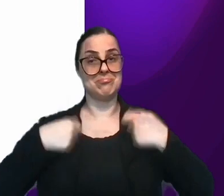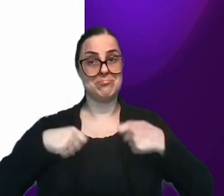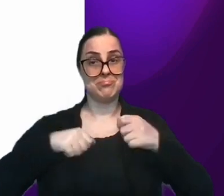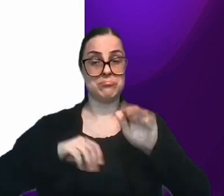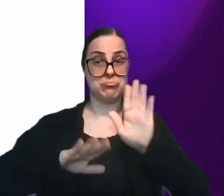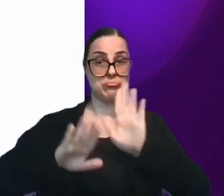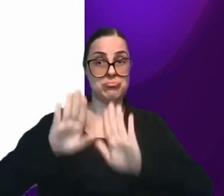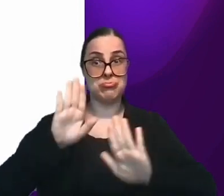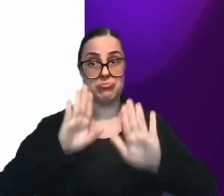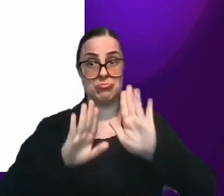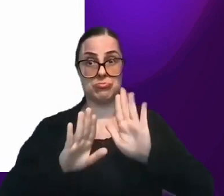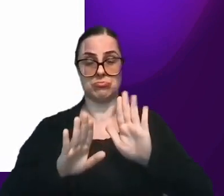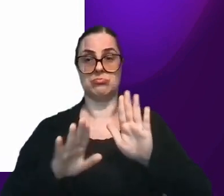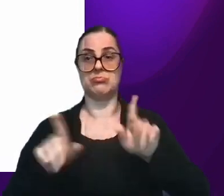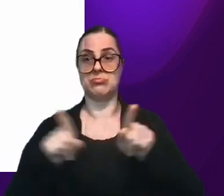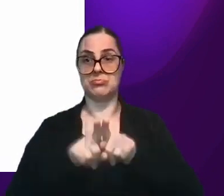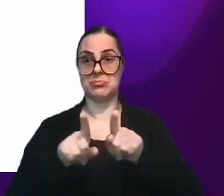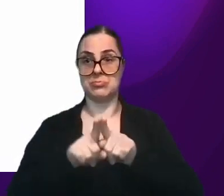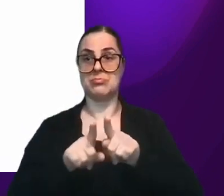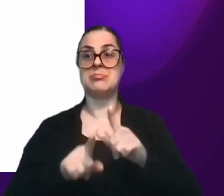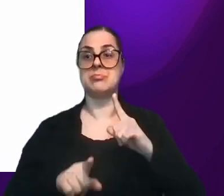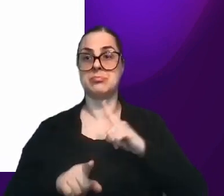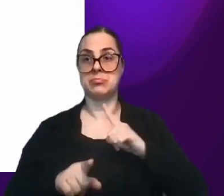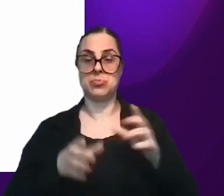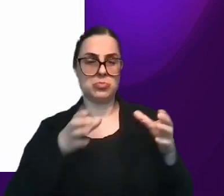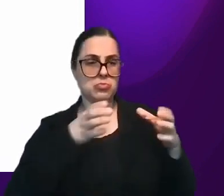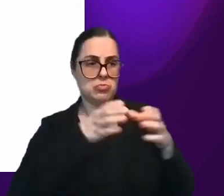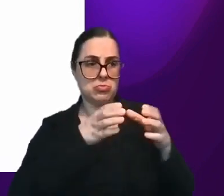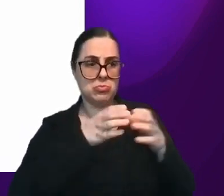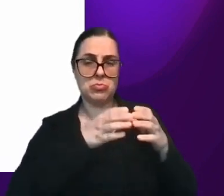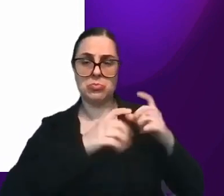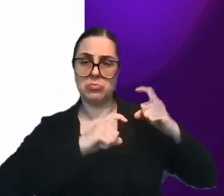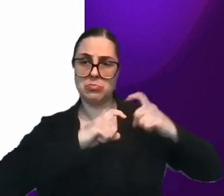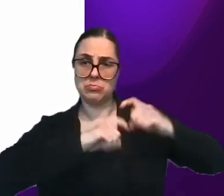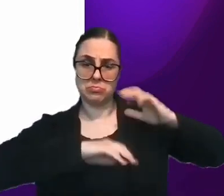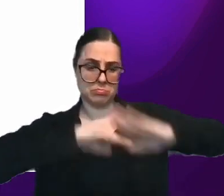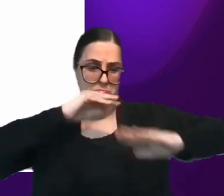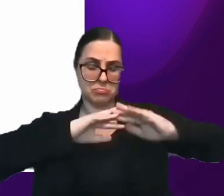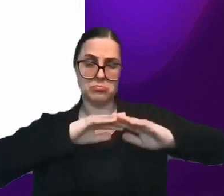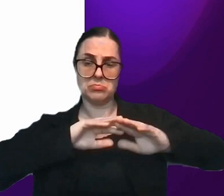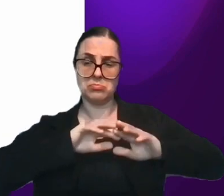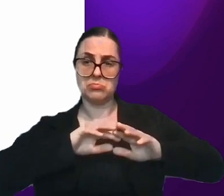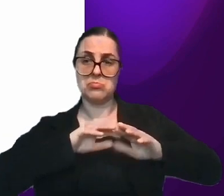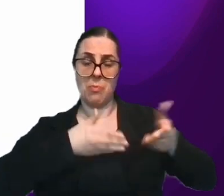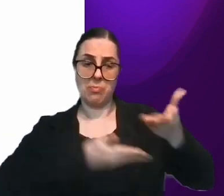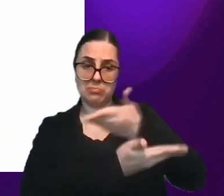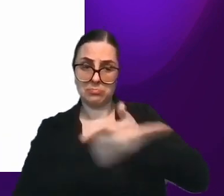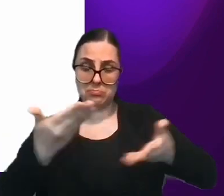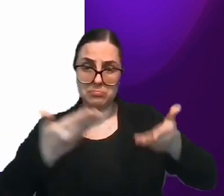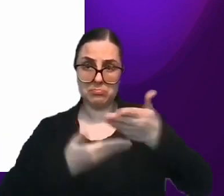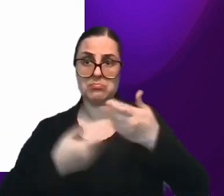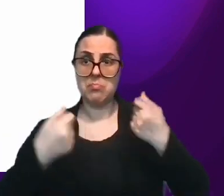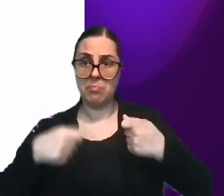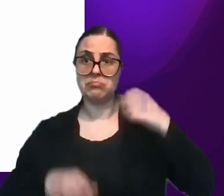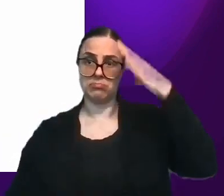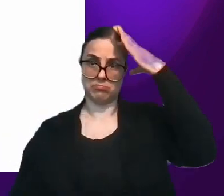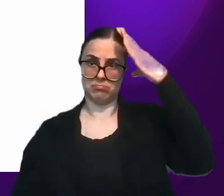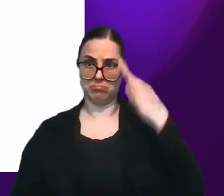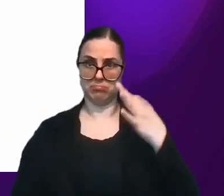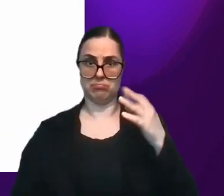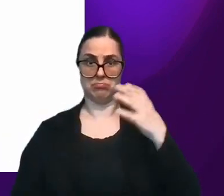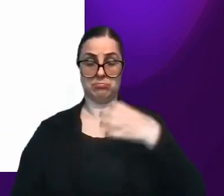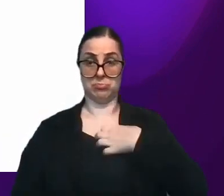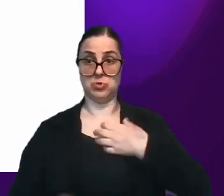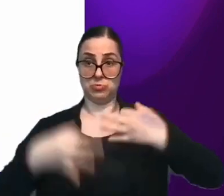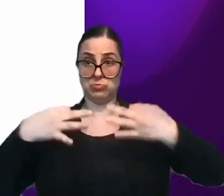sistema adequadamente compreendido pela equipe que cuida e adequadamente calibrado. A outra questão é, se por